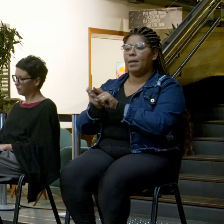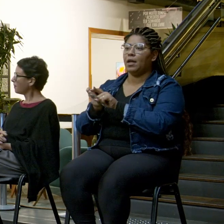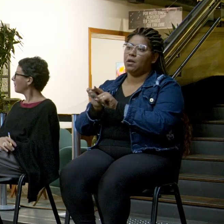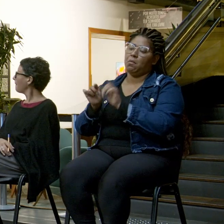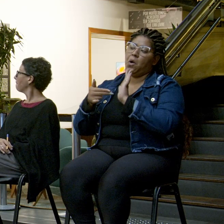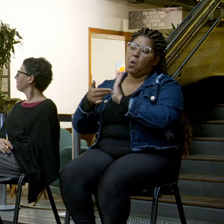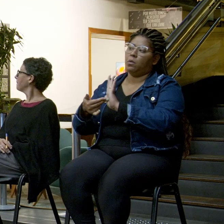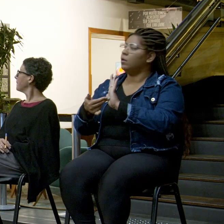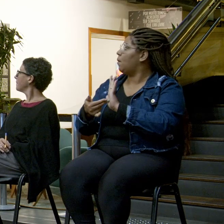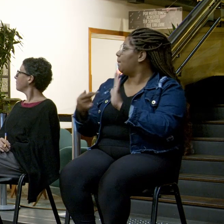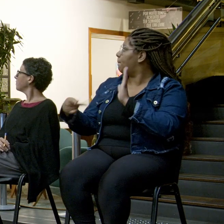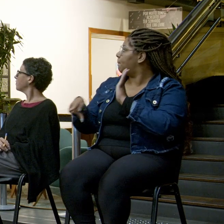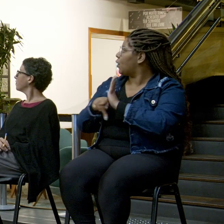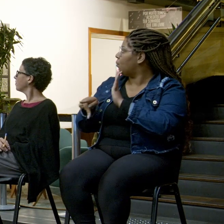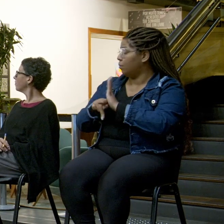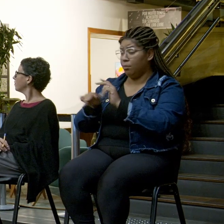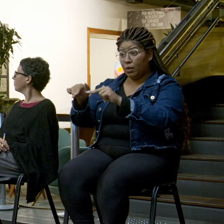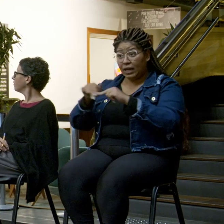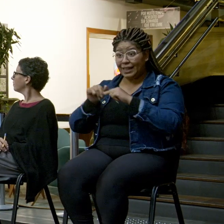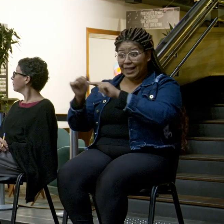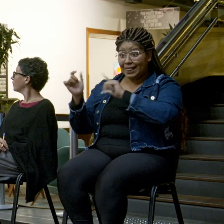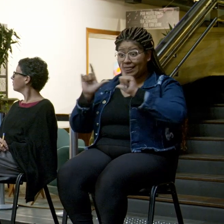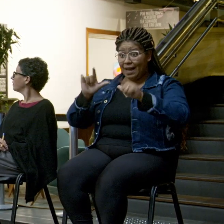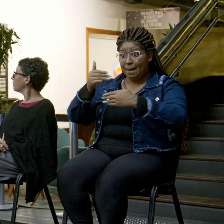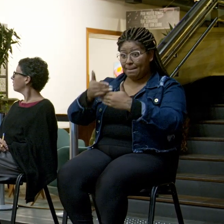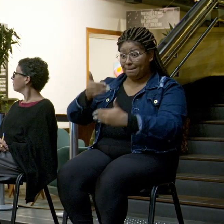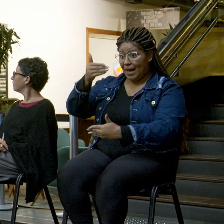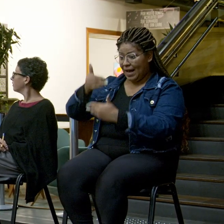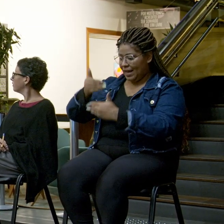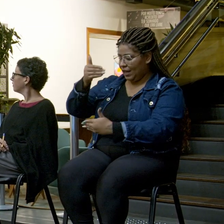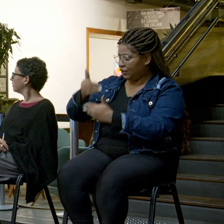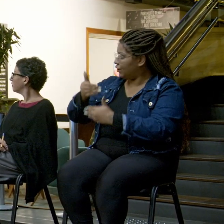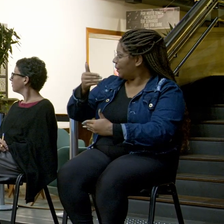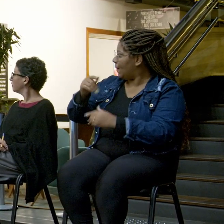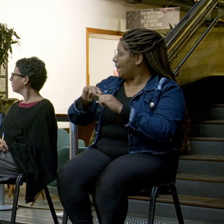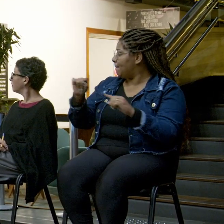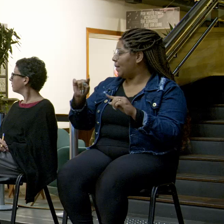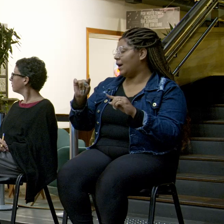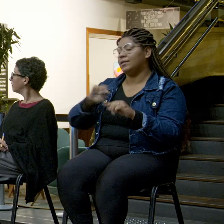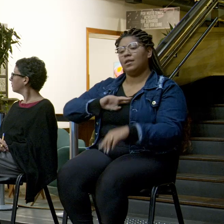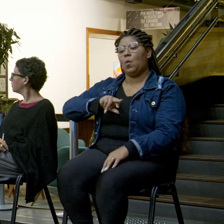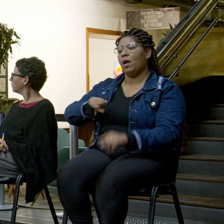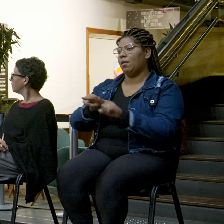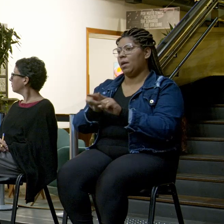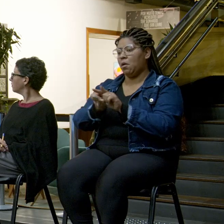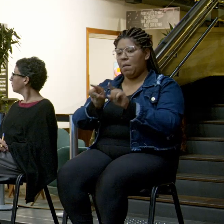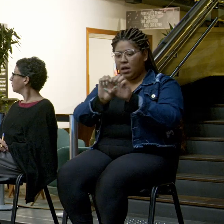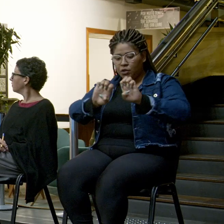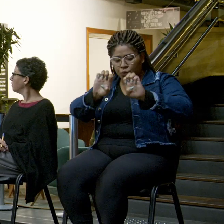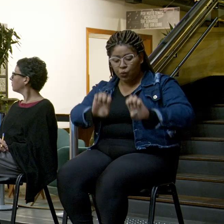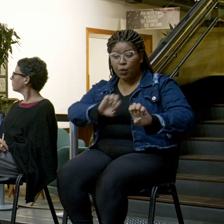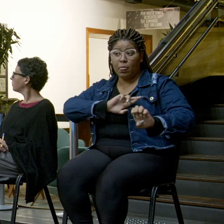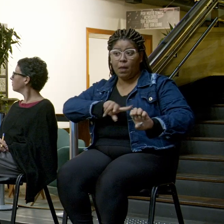uma pintura porque está na parede, mas ele é bem objetual. Também não é exatamente uma escultura, com esses materiais